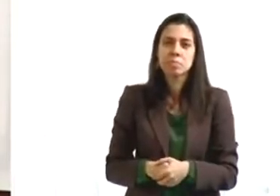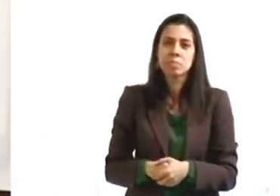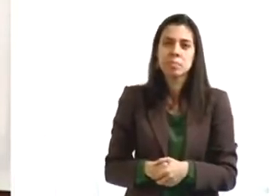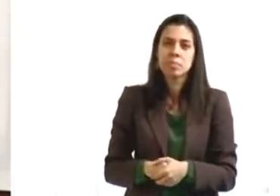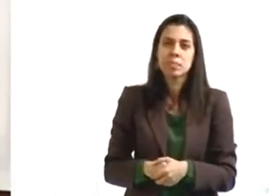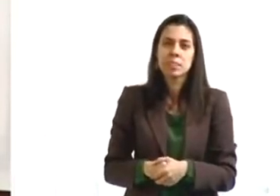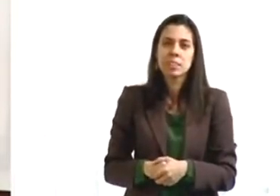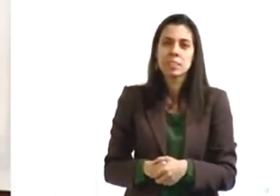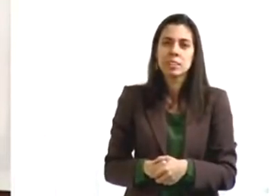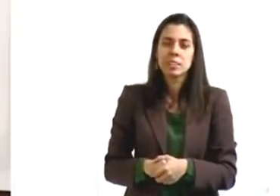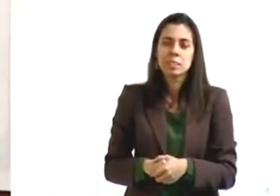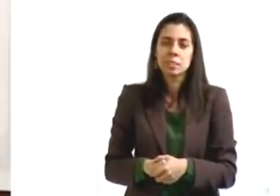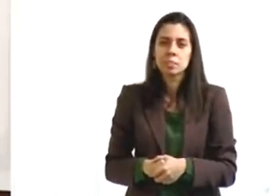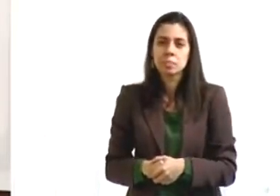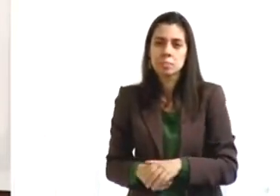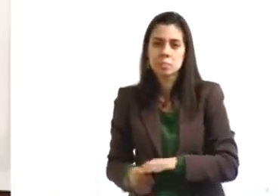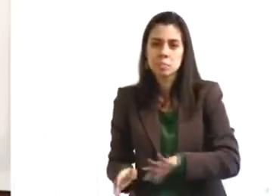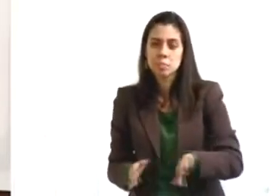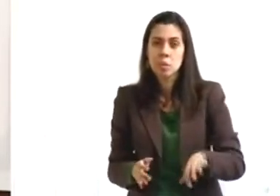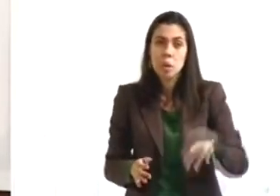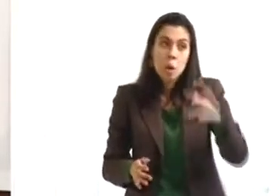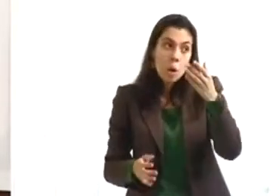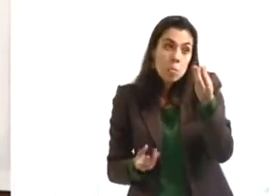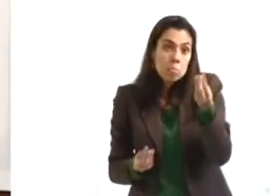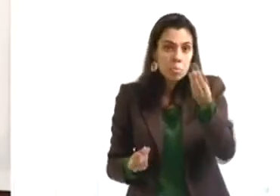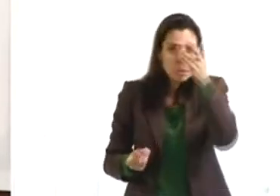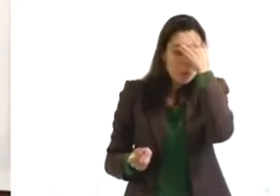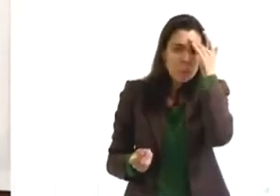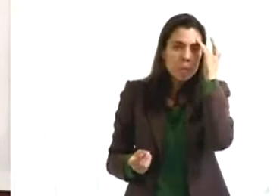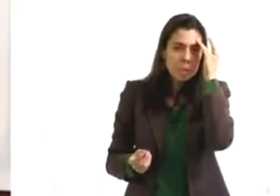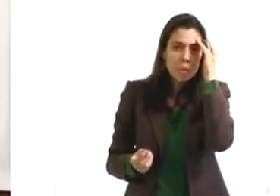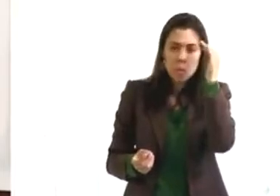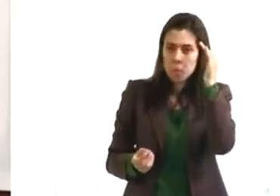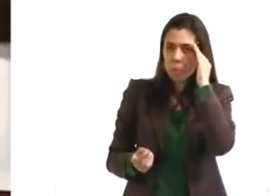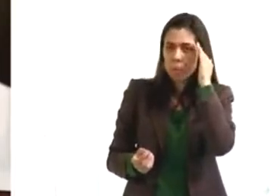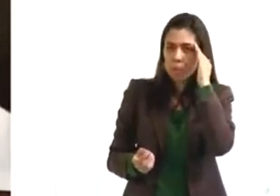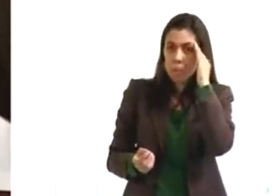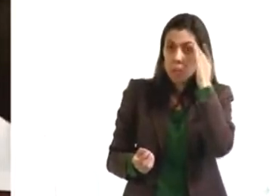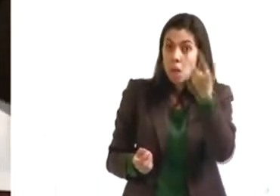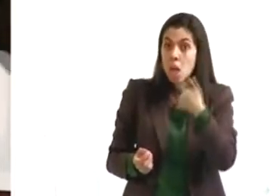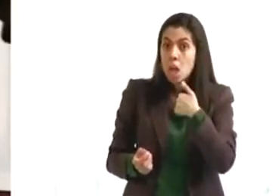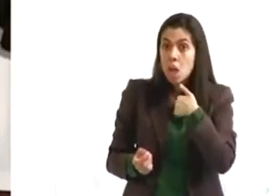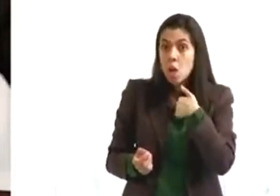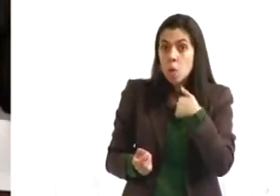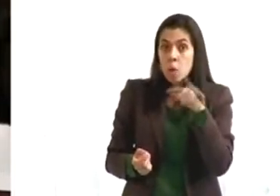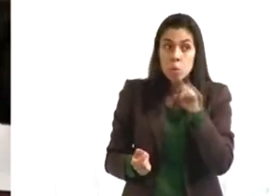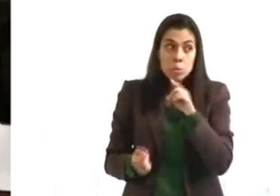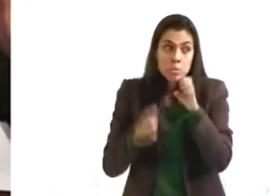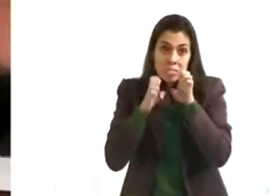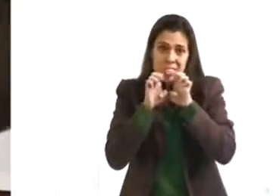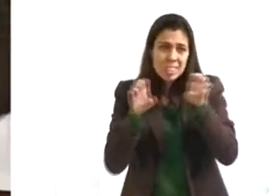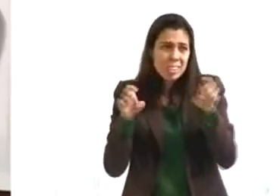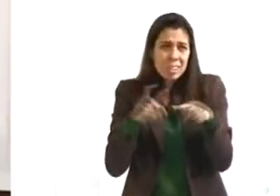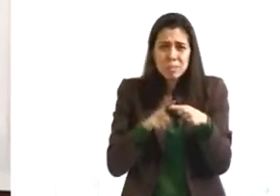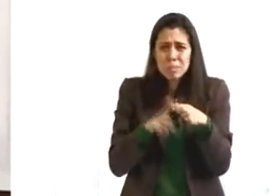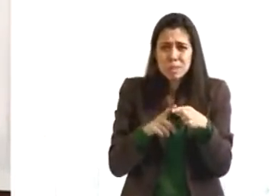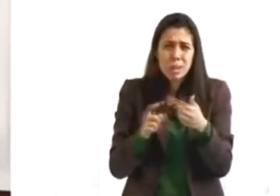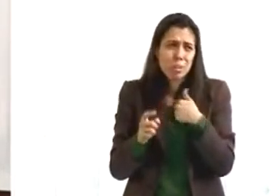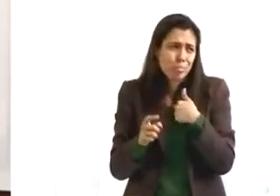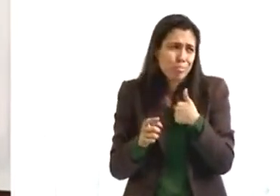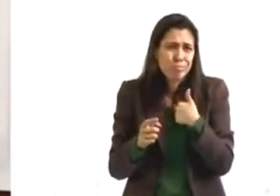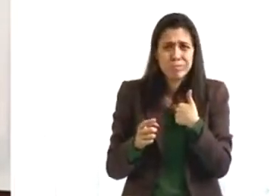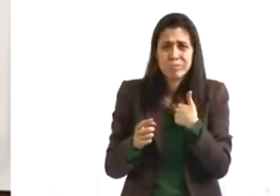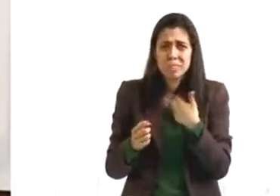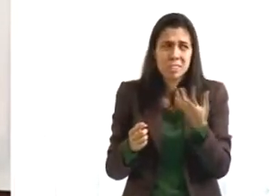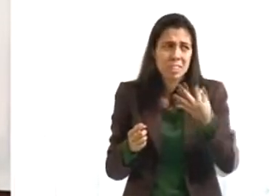não tenho o dom de evangelista. É verdade, existe sim lá na lista dos dons. Efésios capítulo 4 diz isso, que o